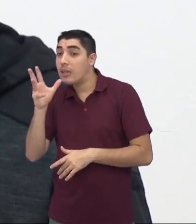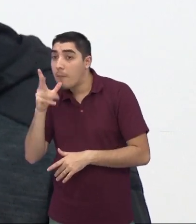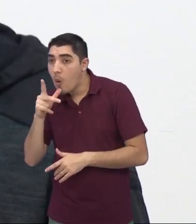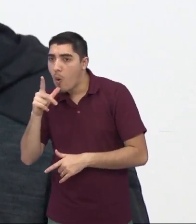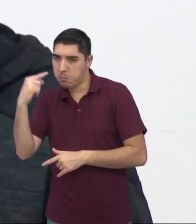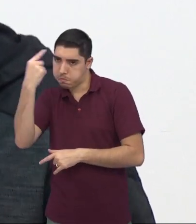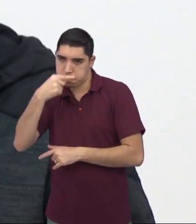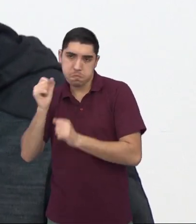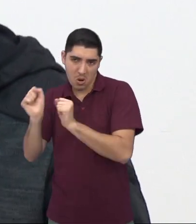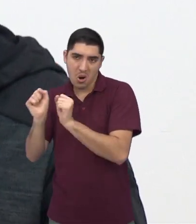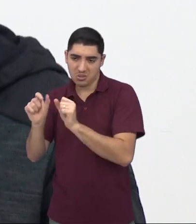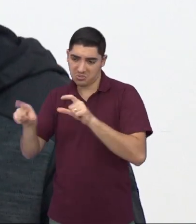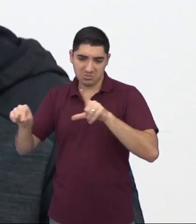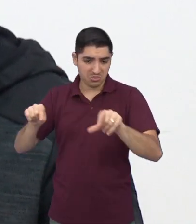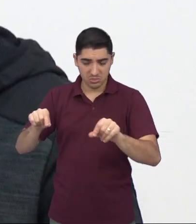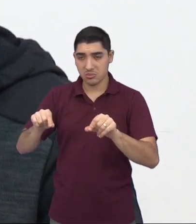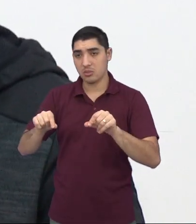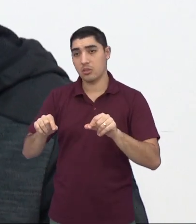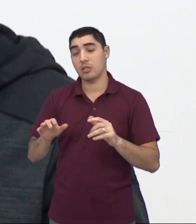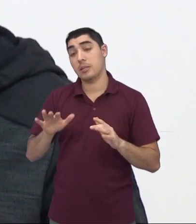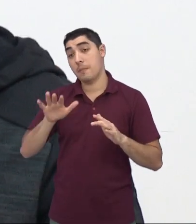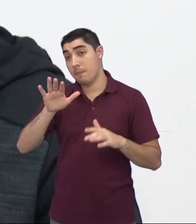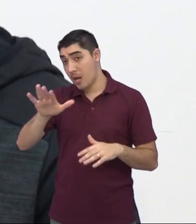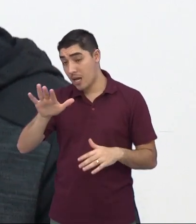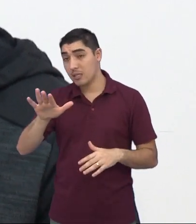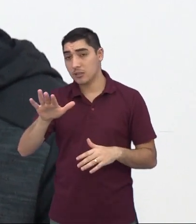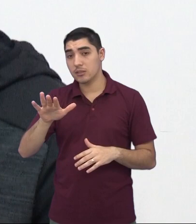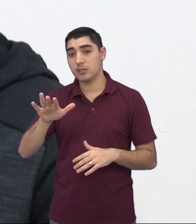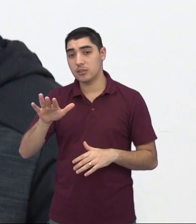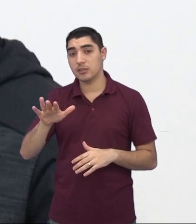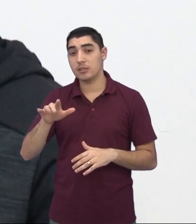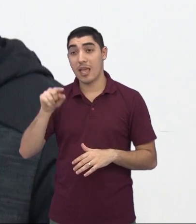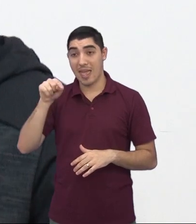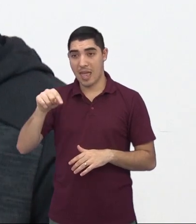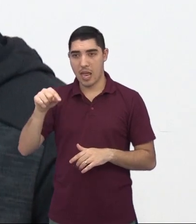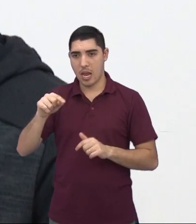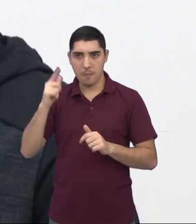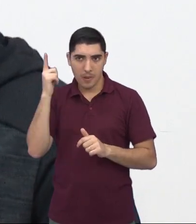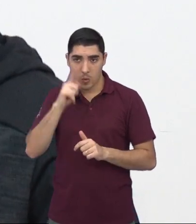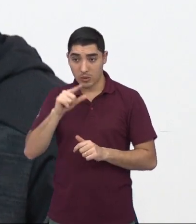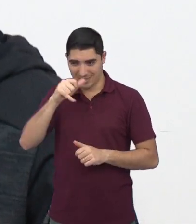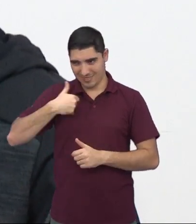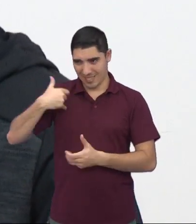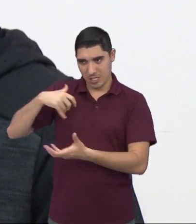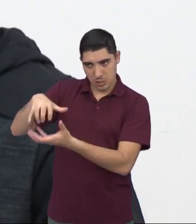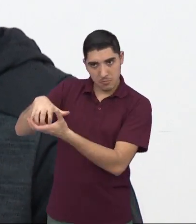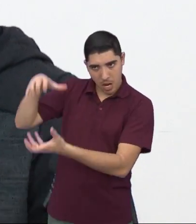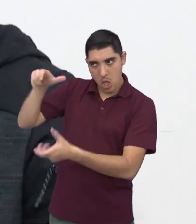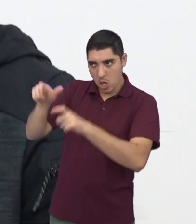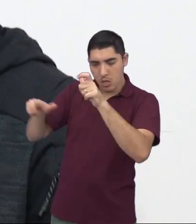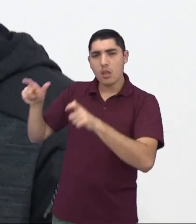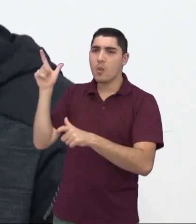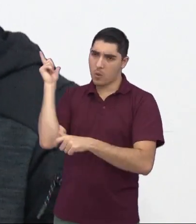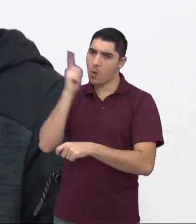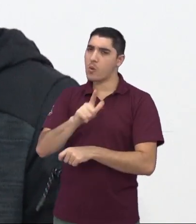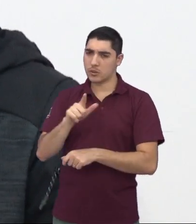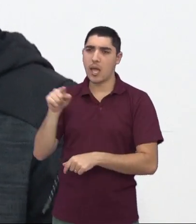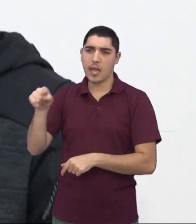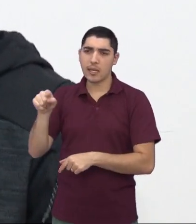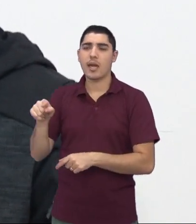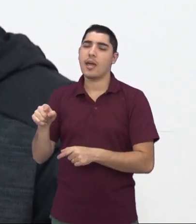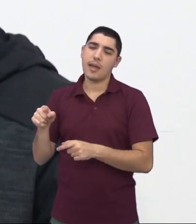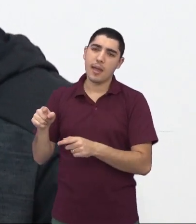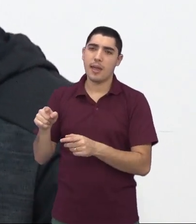é que faça, né? Independente do tempo. Mas relacionado à intensidade para idoso, a gente consegue segurar